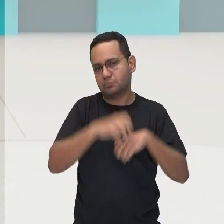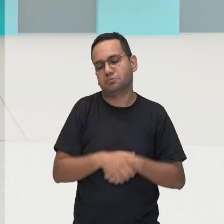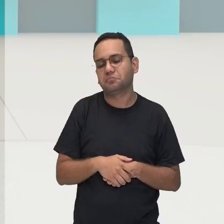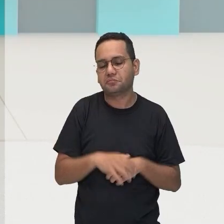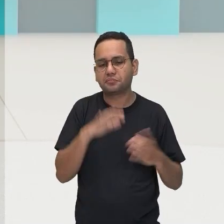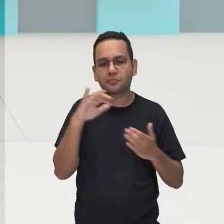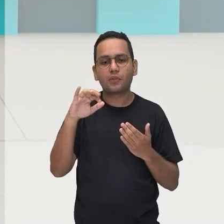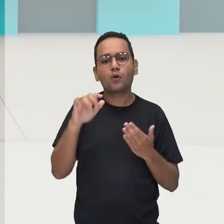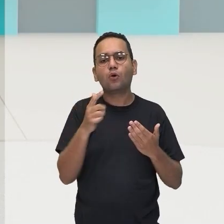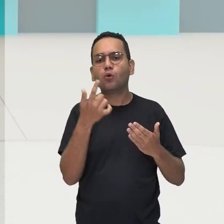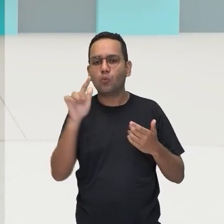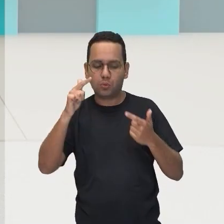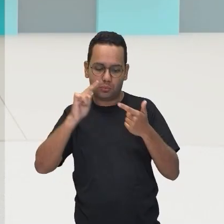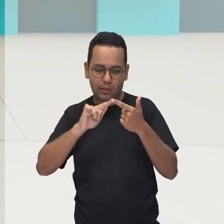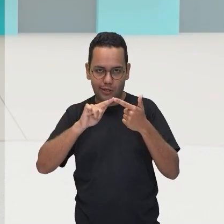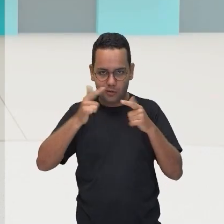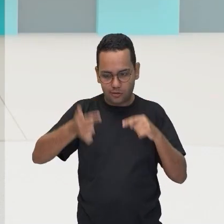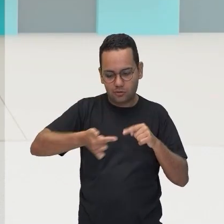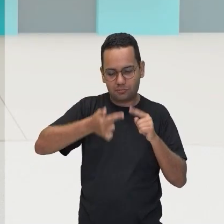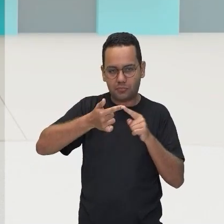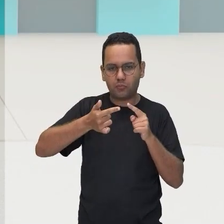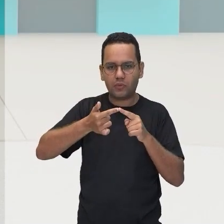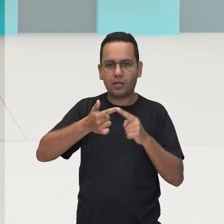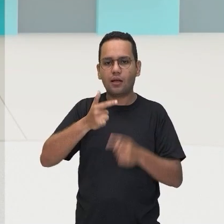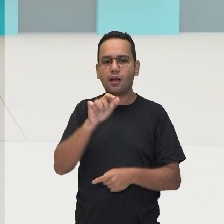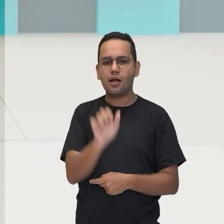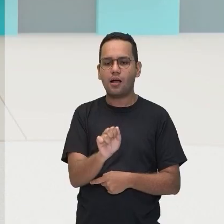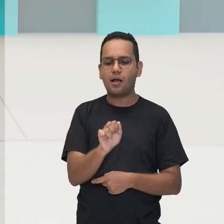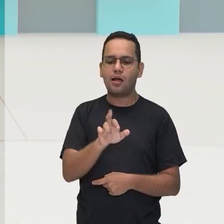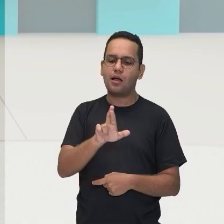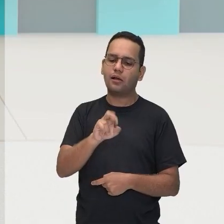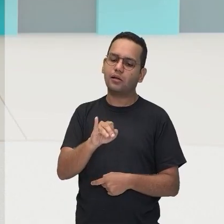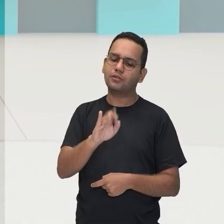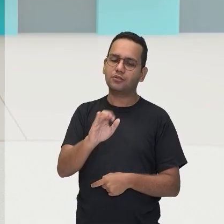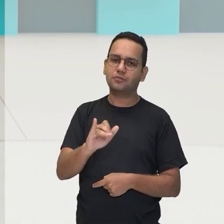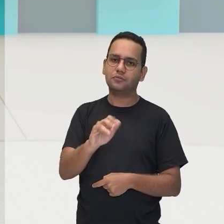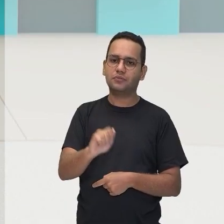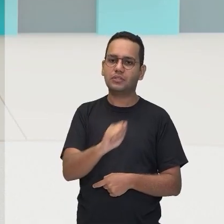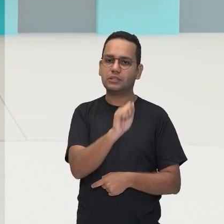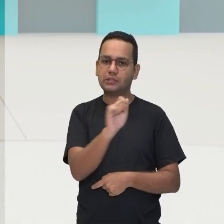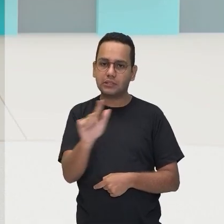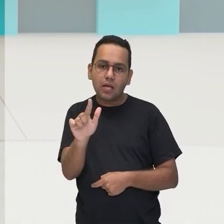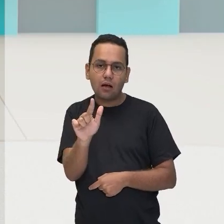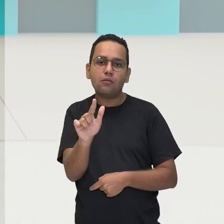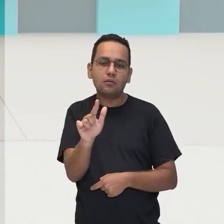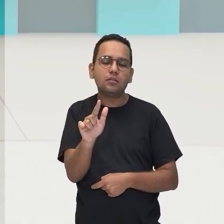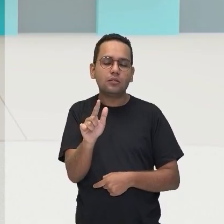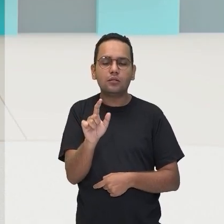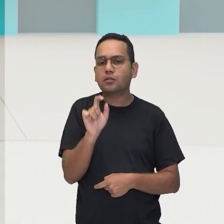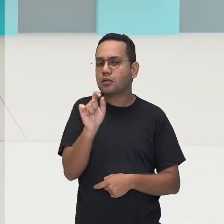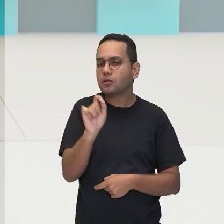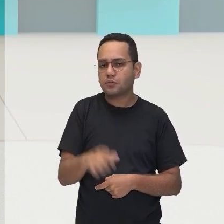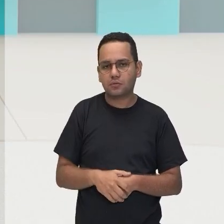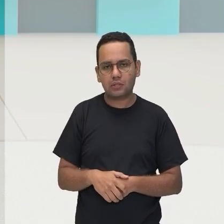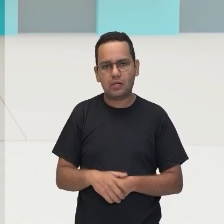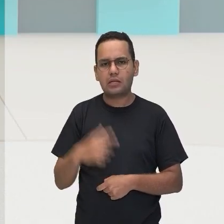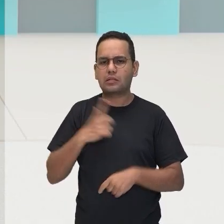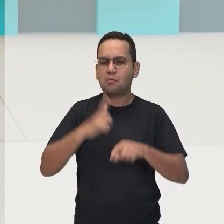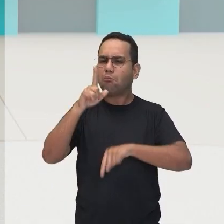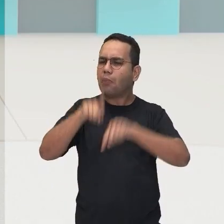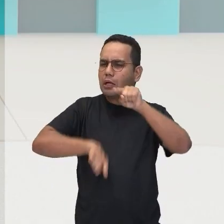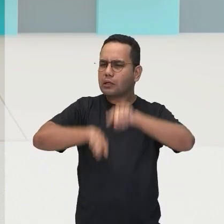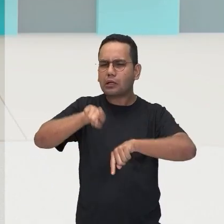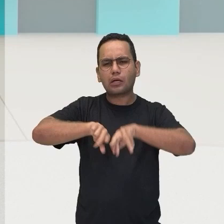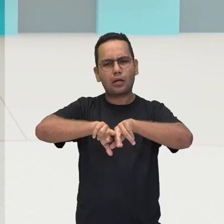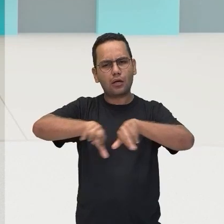que é a escalada artificial, que é quando você já vai utilizar implementos, elementos para fazer essa subida, como o uso, por exemplo,